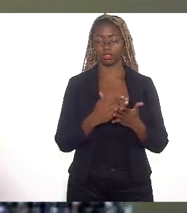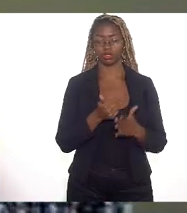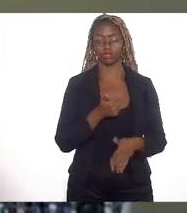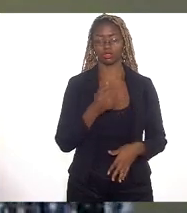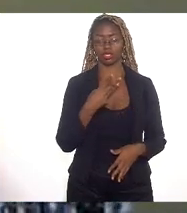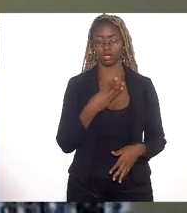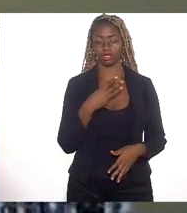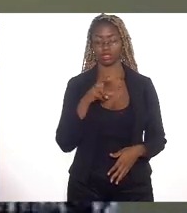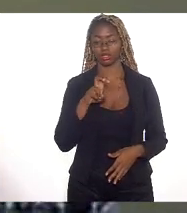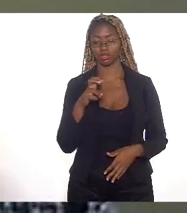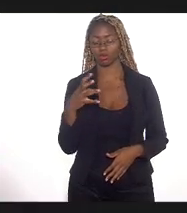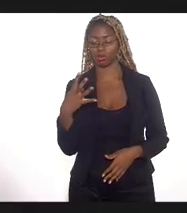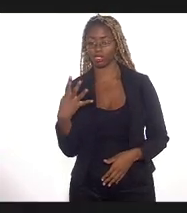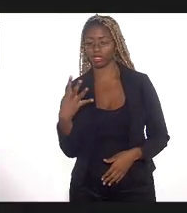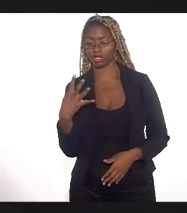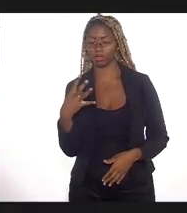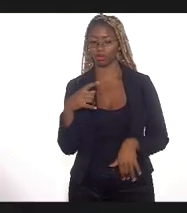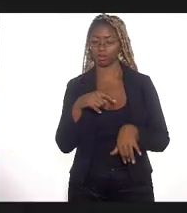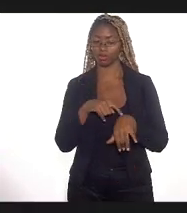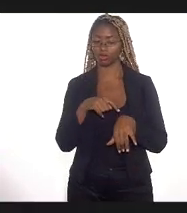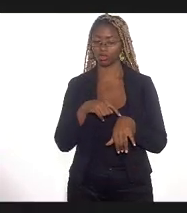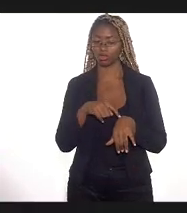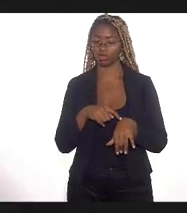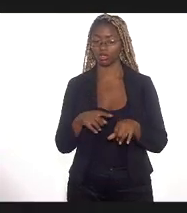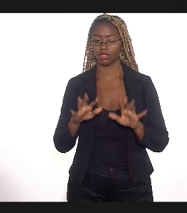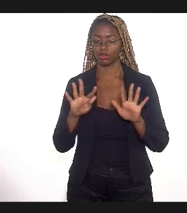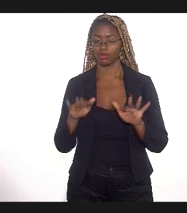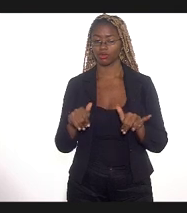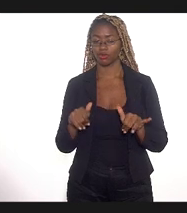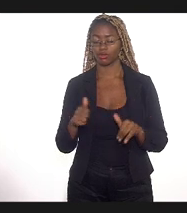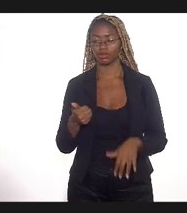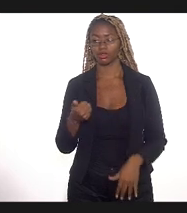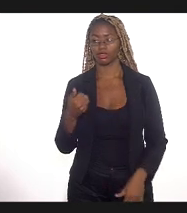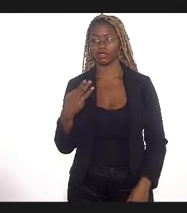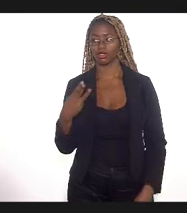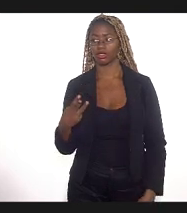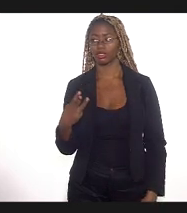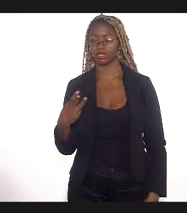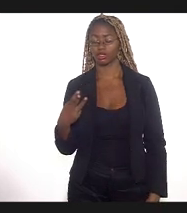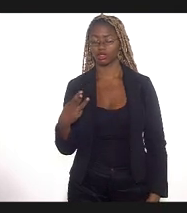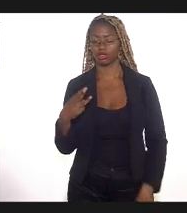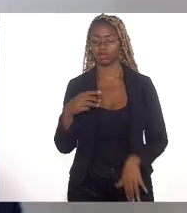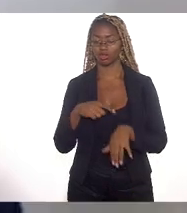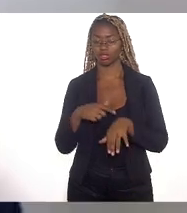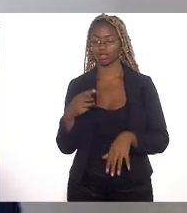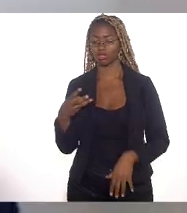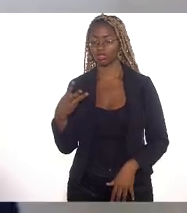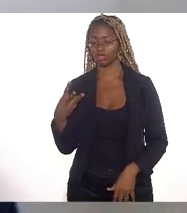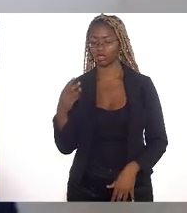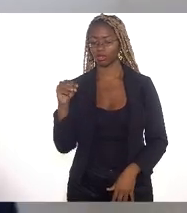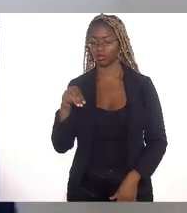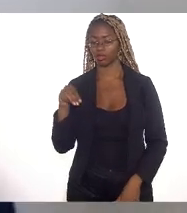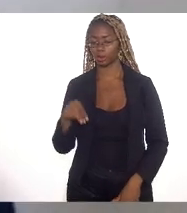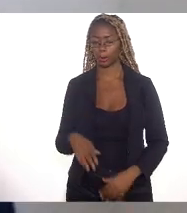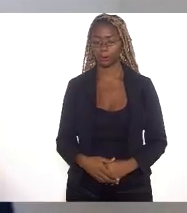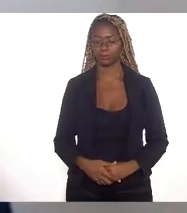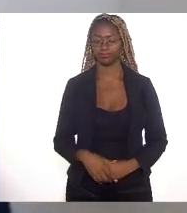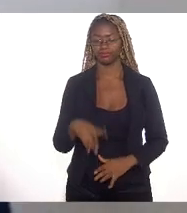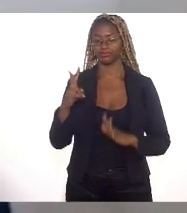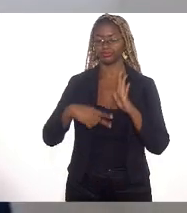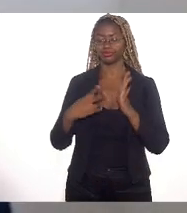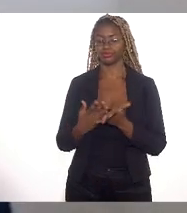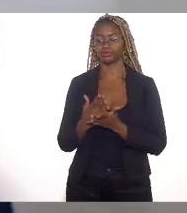13 horas e 54 minutos, encerrou-se às 14 horas e 3 minutos. Lida e aprovada a